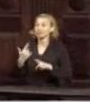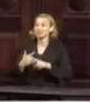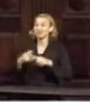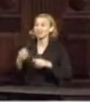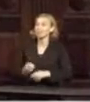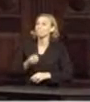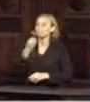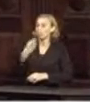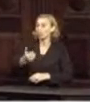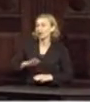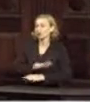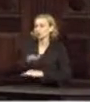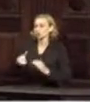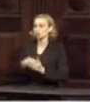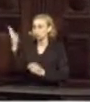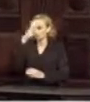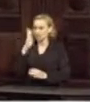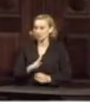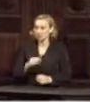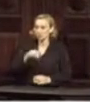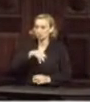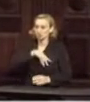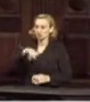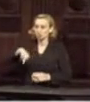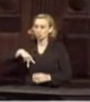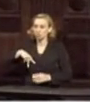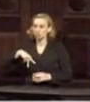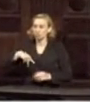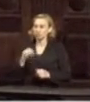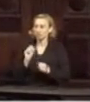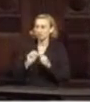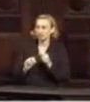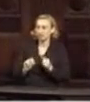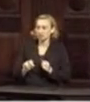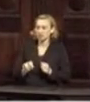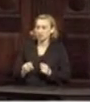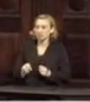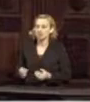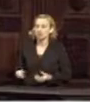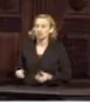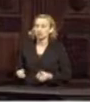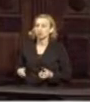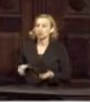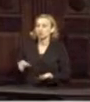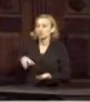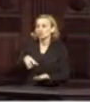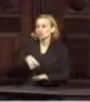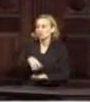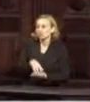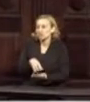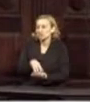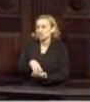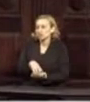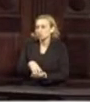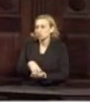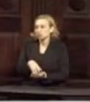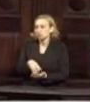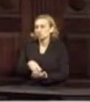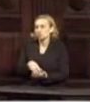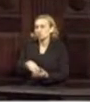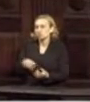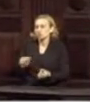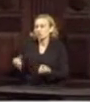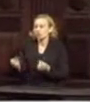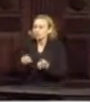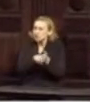Brasil. O que o Ministério Público do Estado do Rio de Janeiro está fazendo com o seu centro de pesquisa, o seu centro de inteligência,